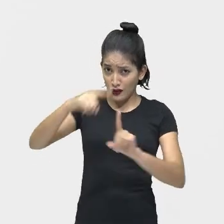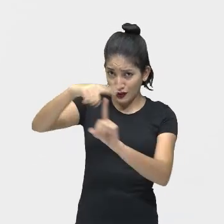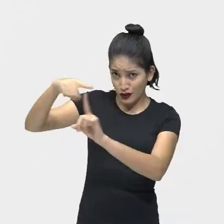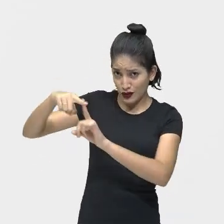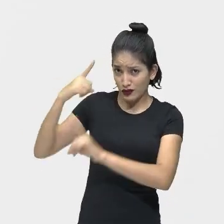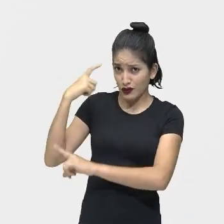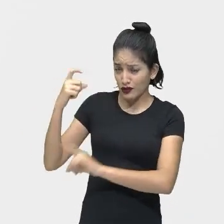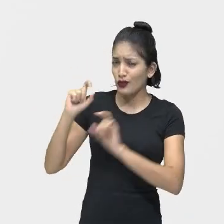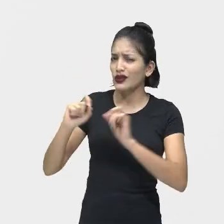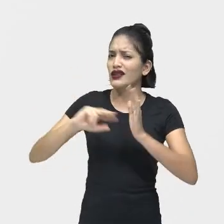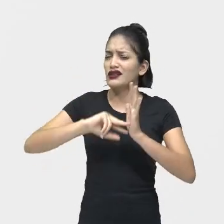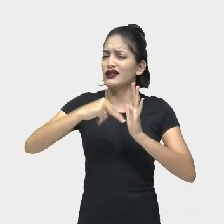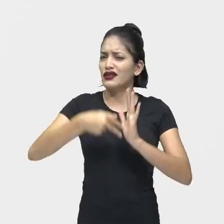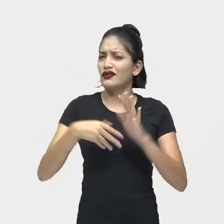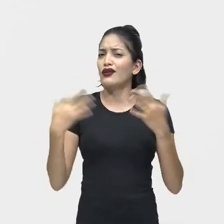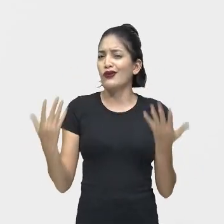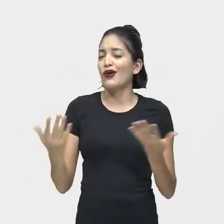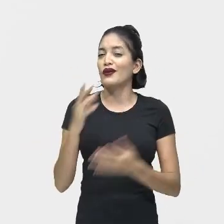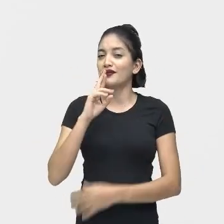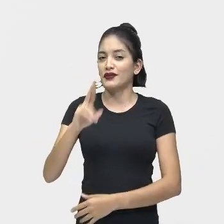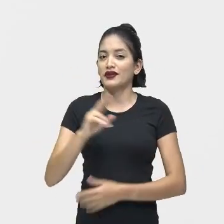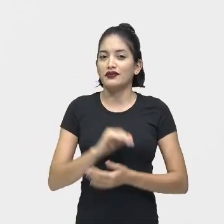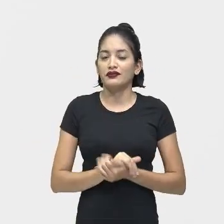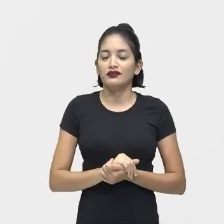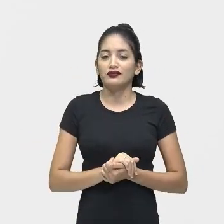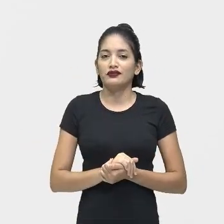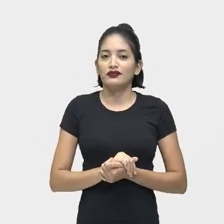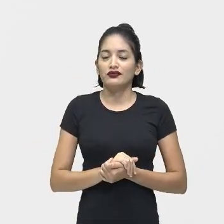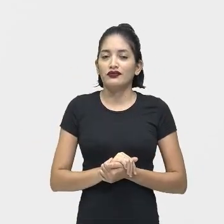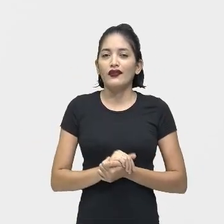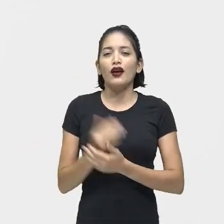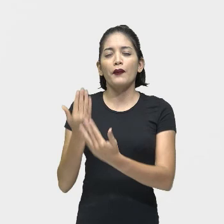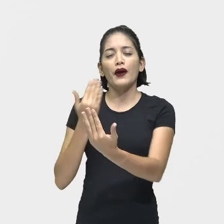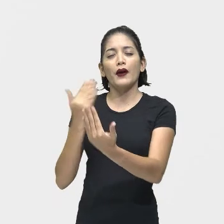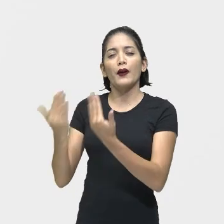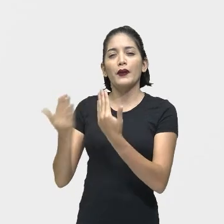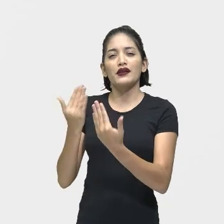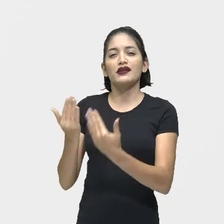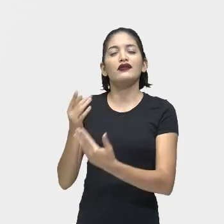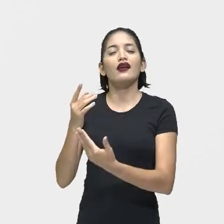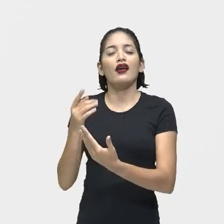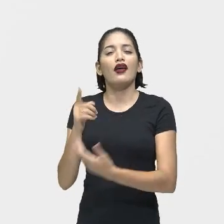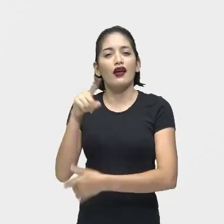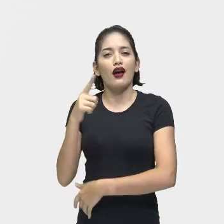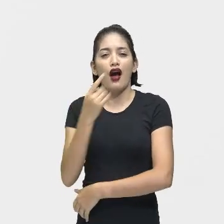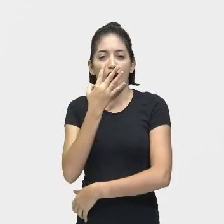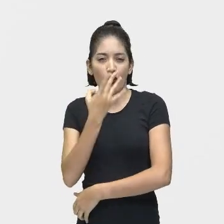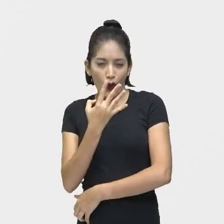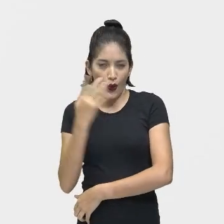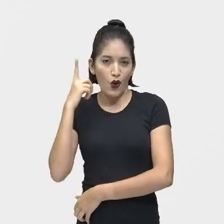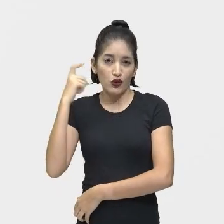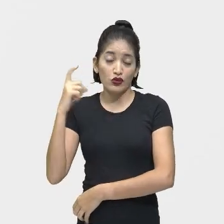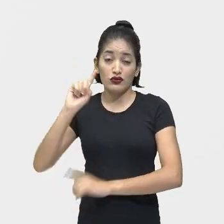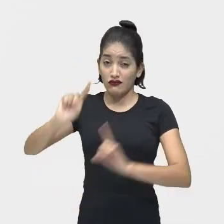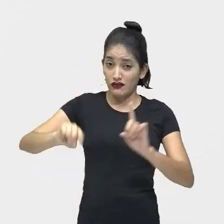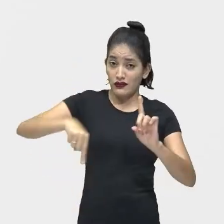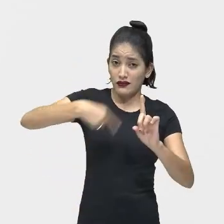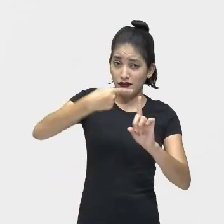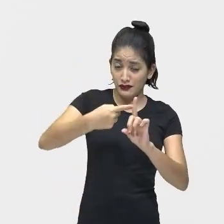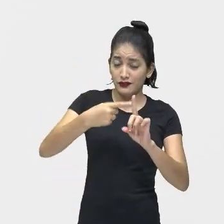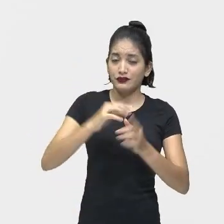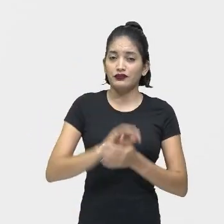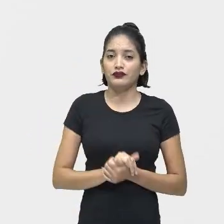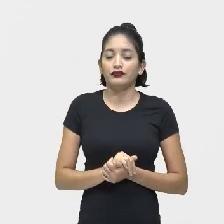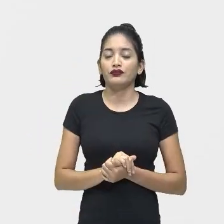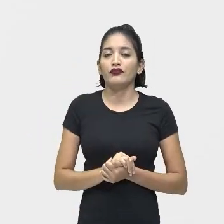o quê? Qual é a resposta do timbre? É que é a cor do som. E acrescento mais: o timbre